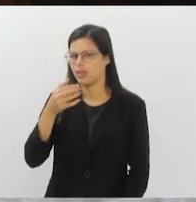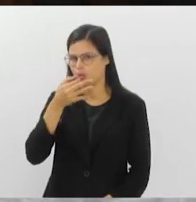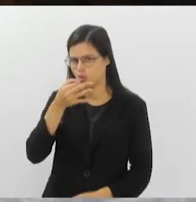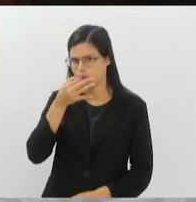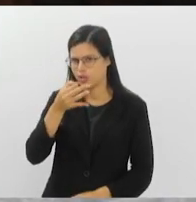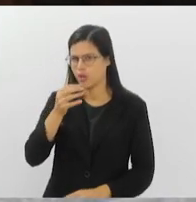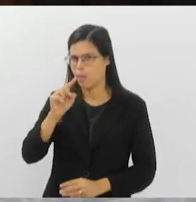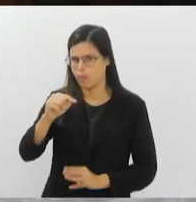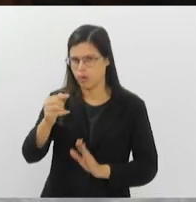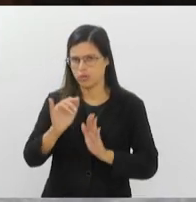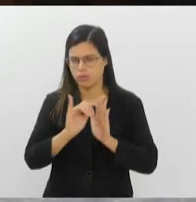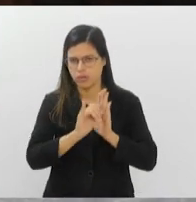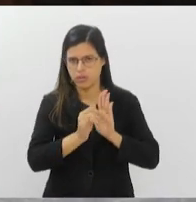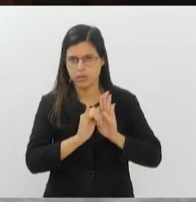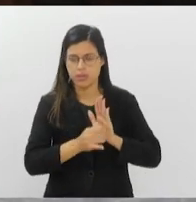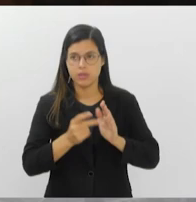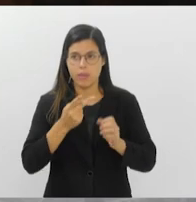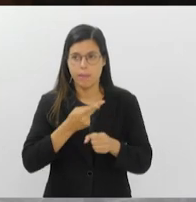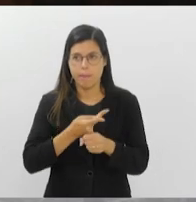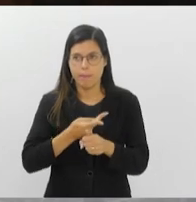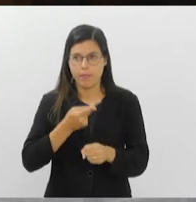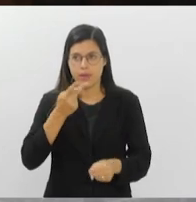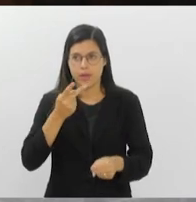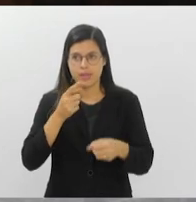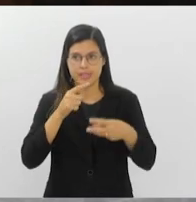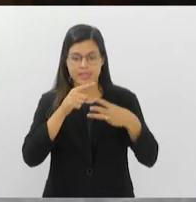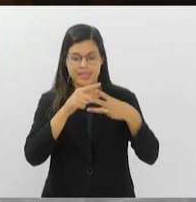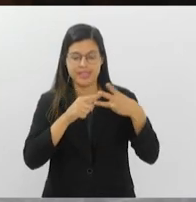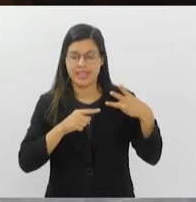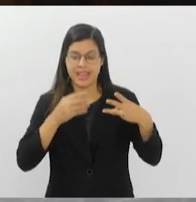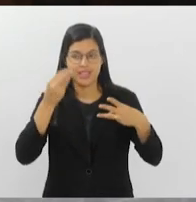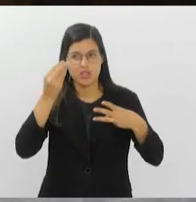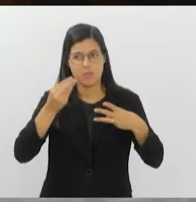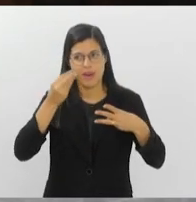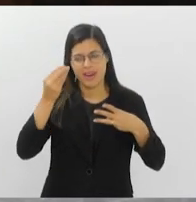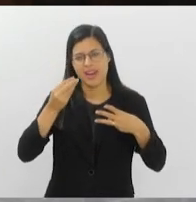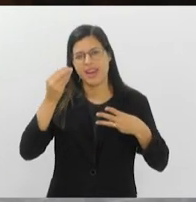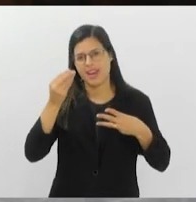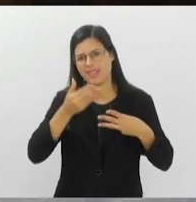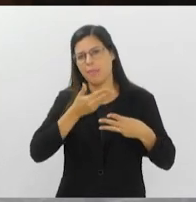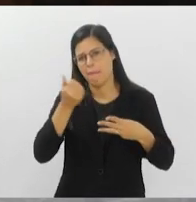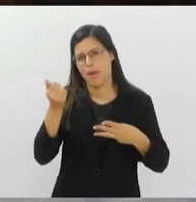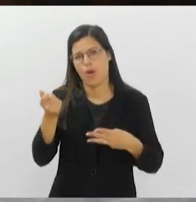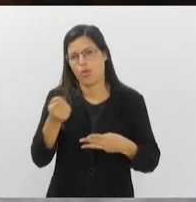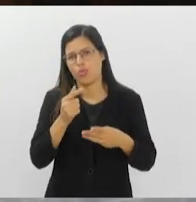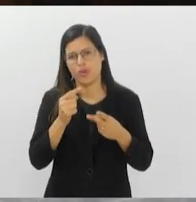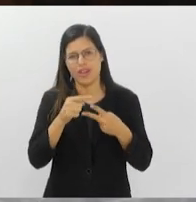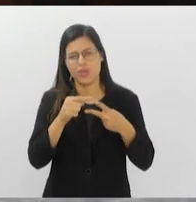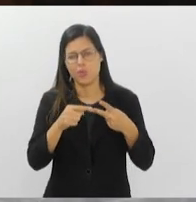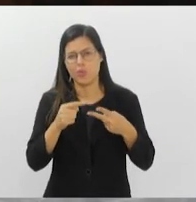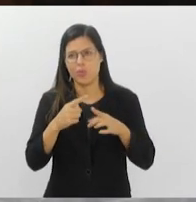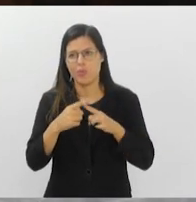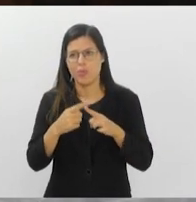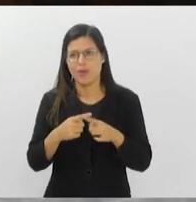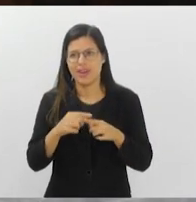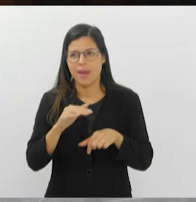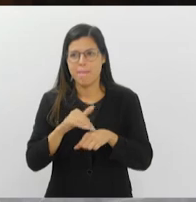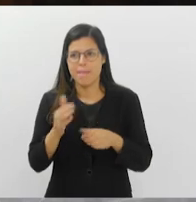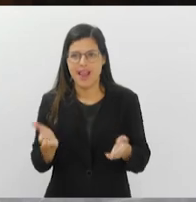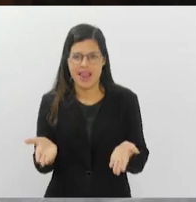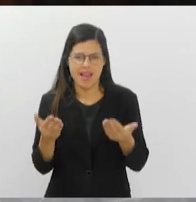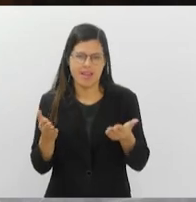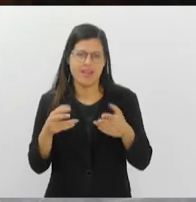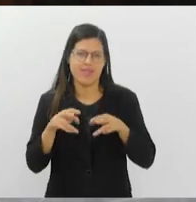edital, é que a gente premiasse 3 experiências ao invés de 2, porque aí torna também um pouco mais leve o trabalho da